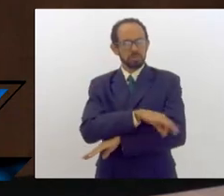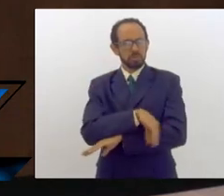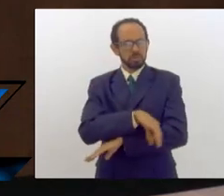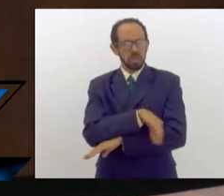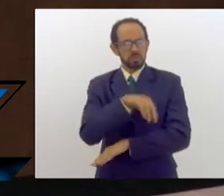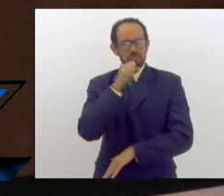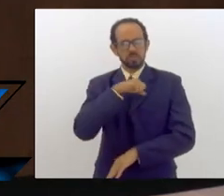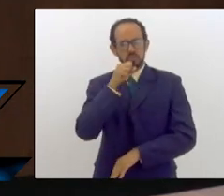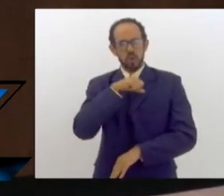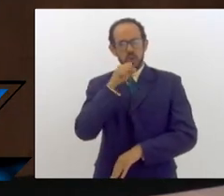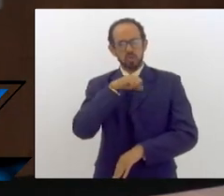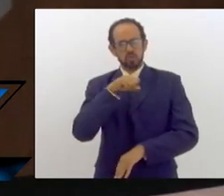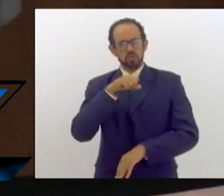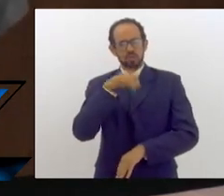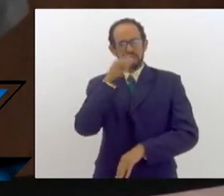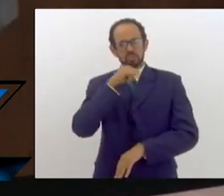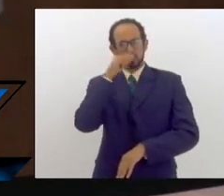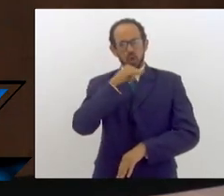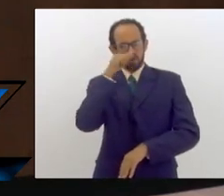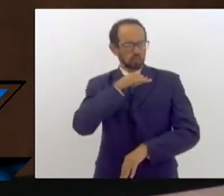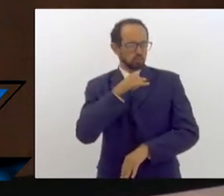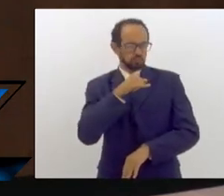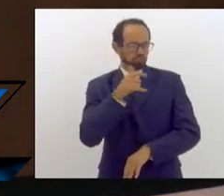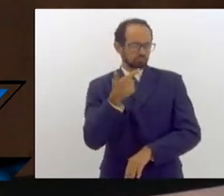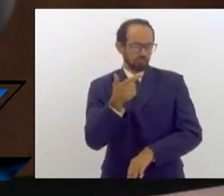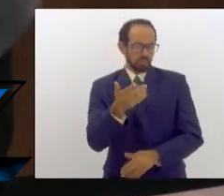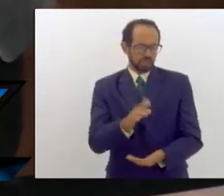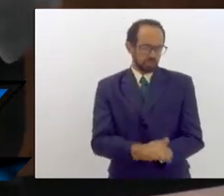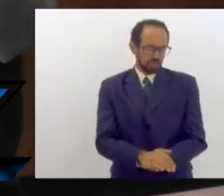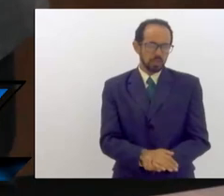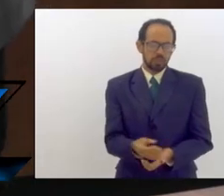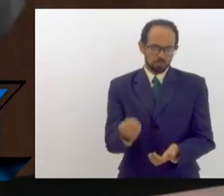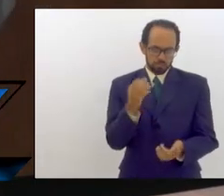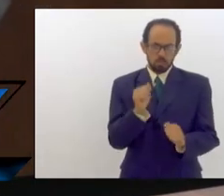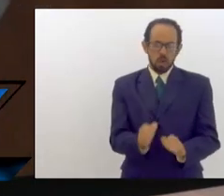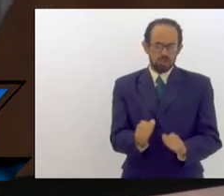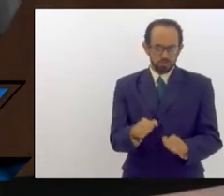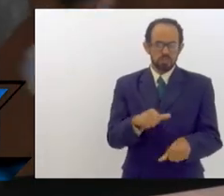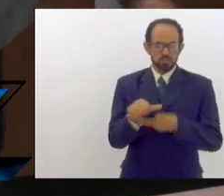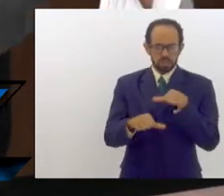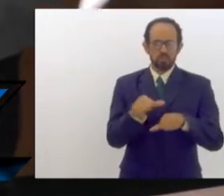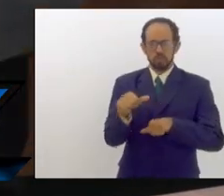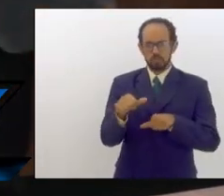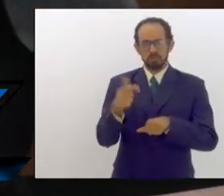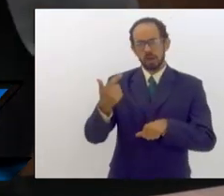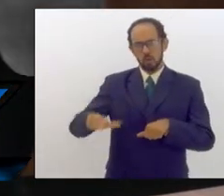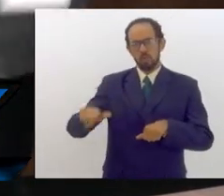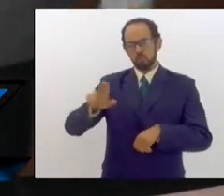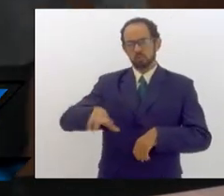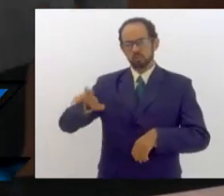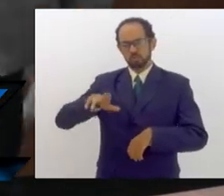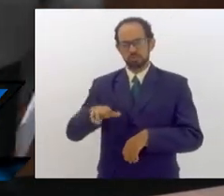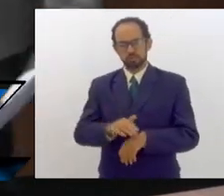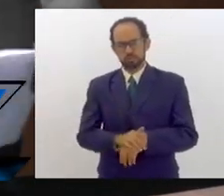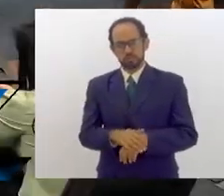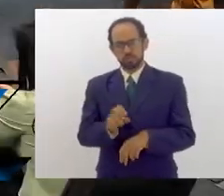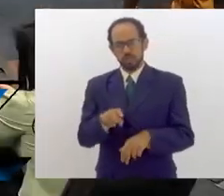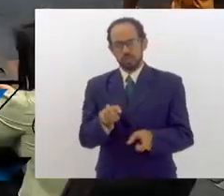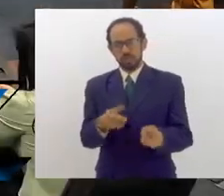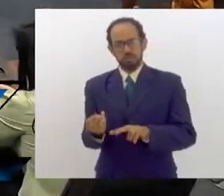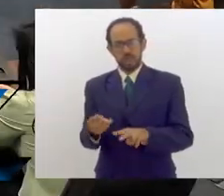prédio ele pode ter uma transformação para ter um outro uso Então queria só encaminhar para deixar esse ponto de